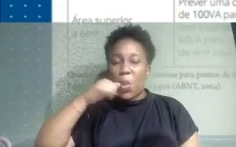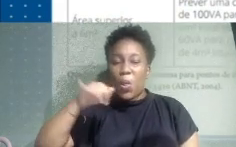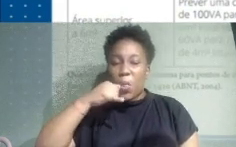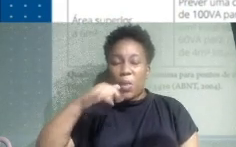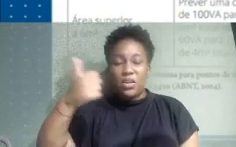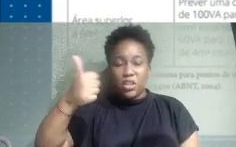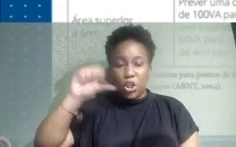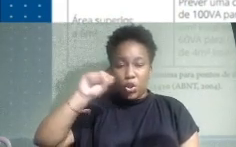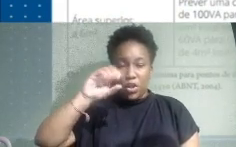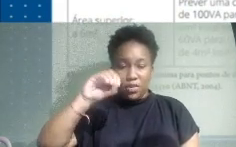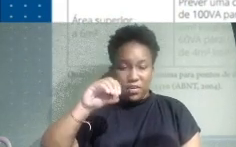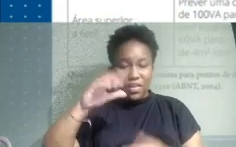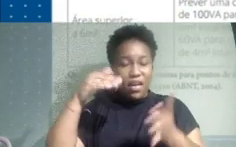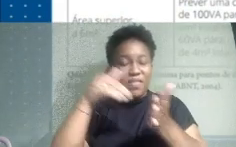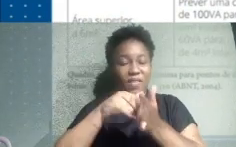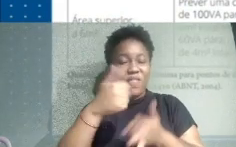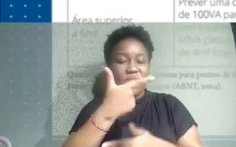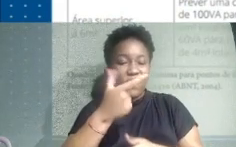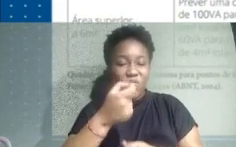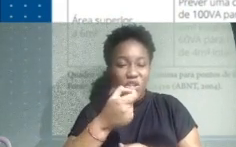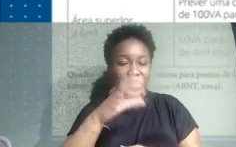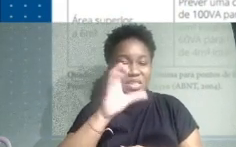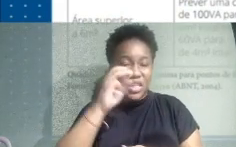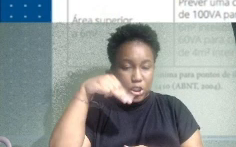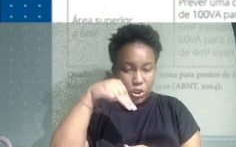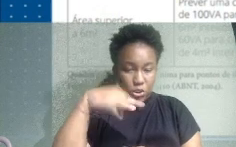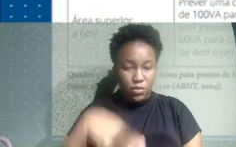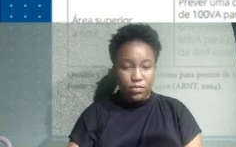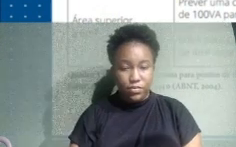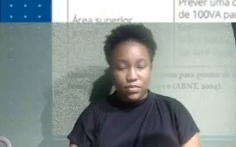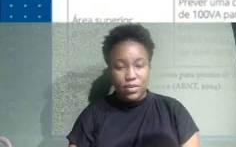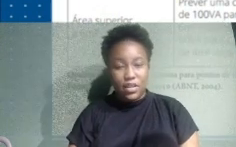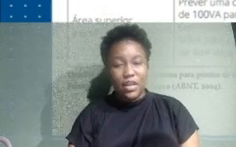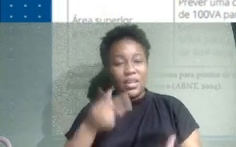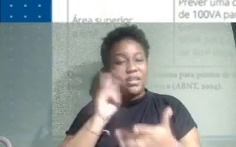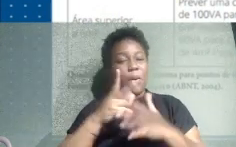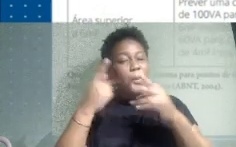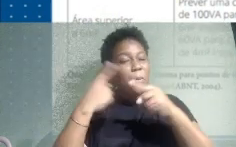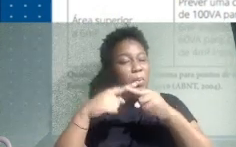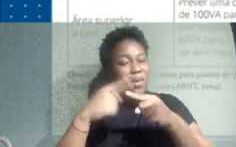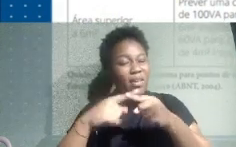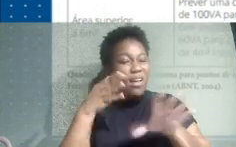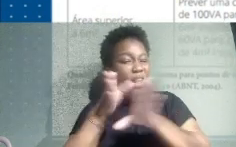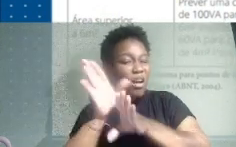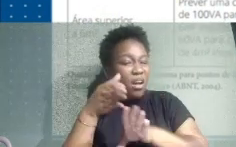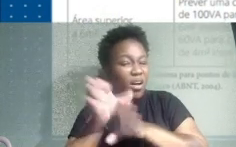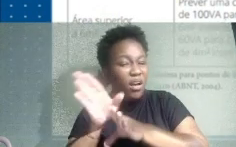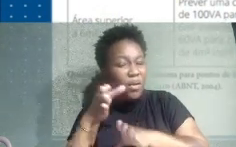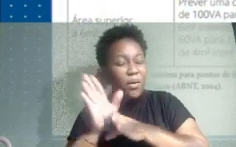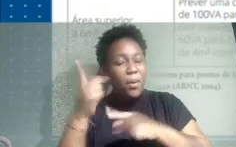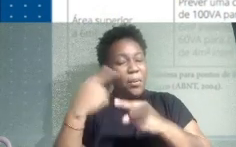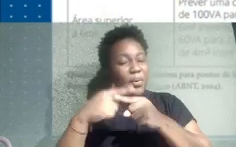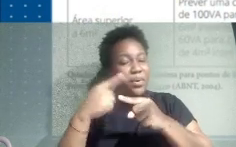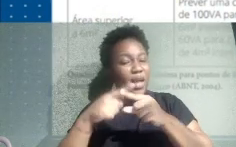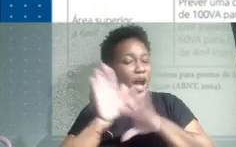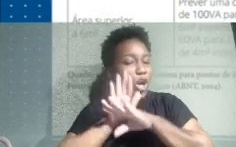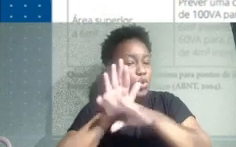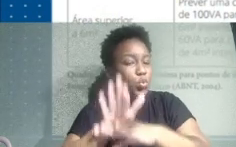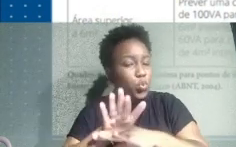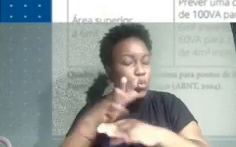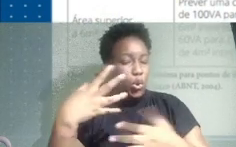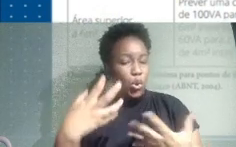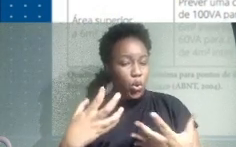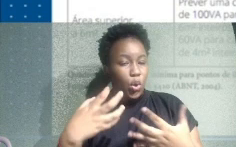220 centímetros. Sempre do piso acabado. Por que essa recomendação? Porque isso favorece o uso adequado do